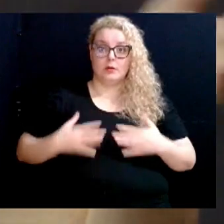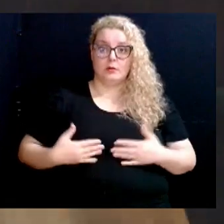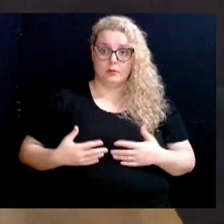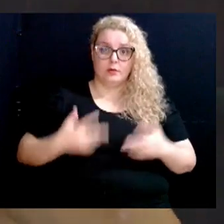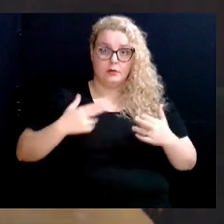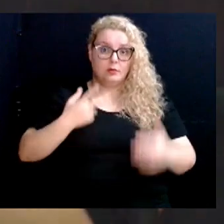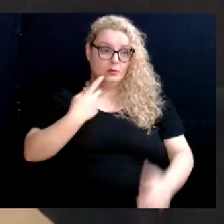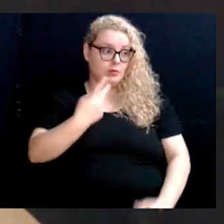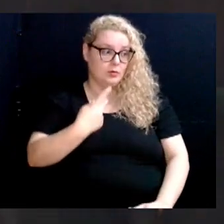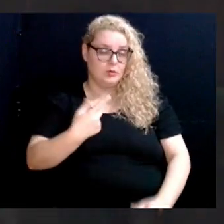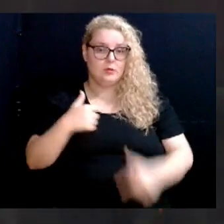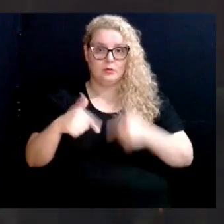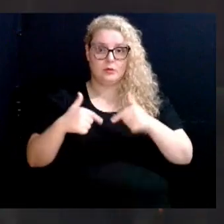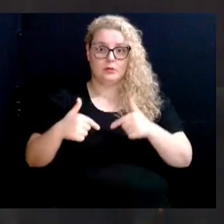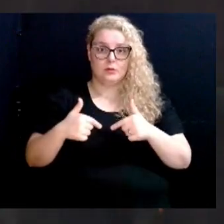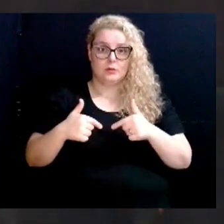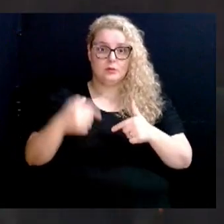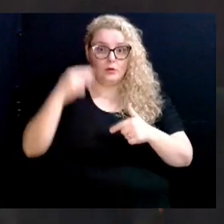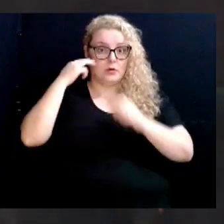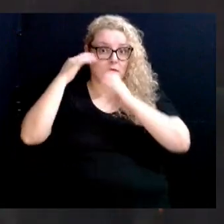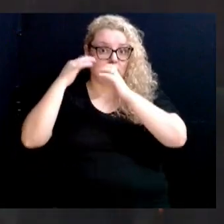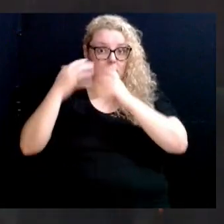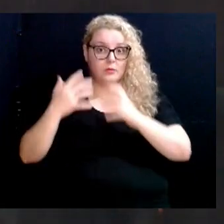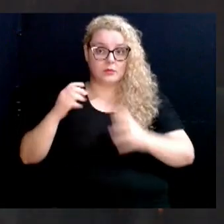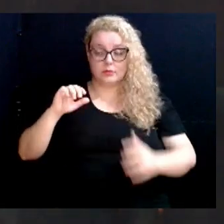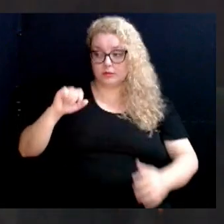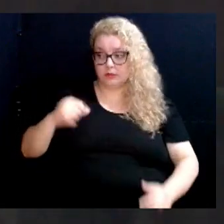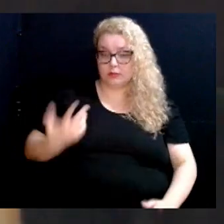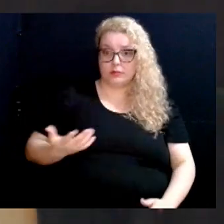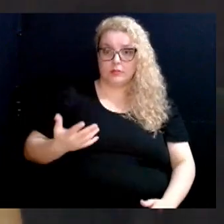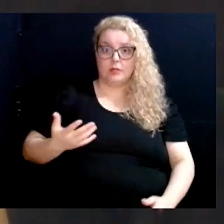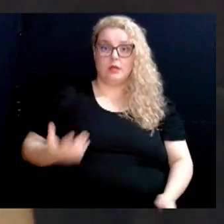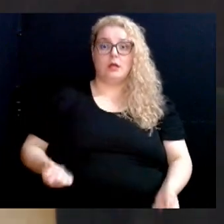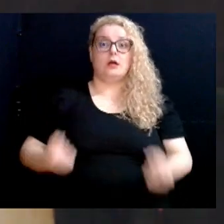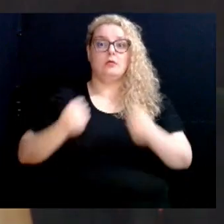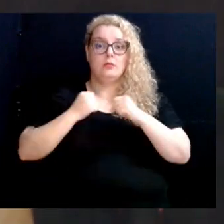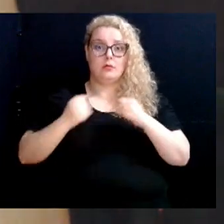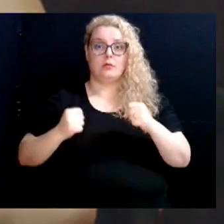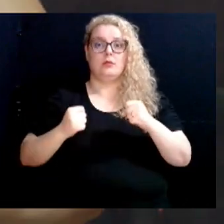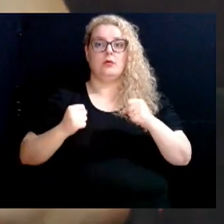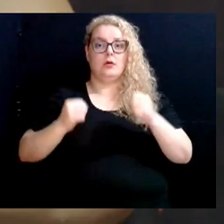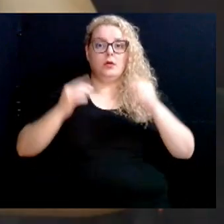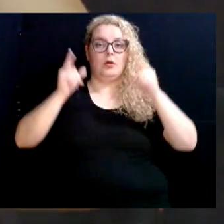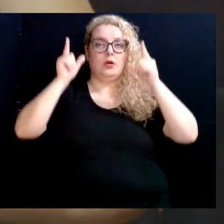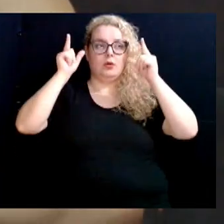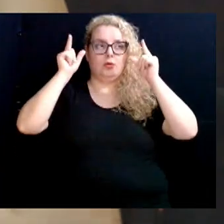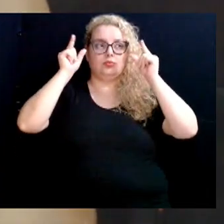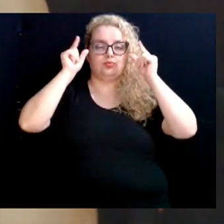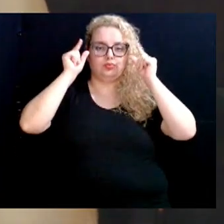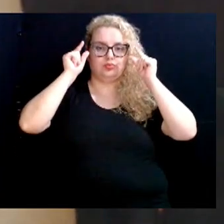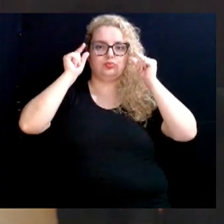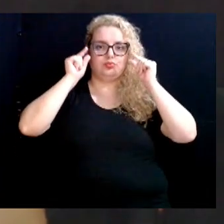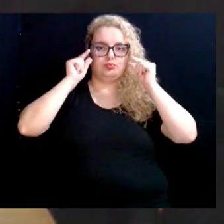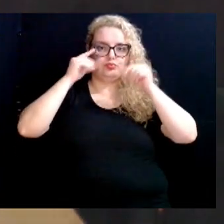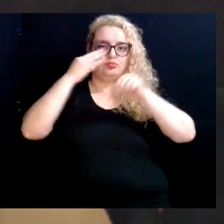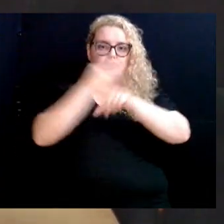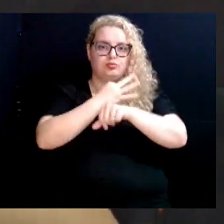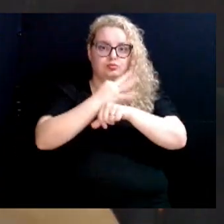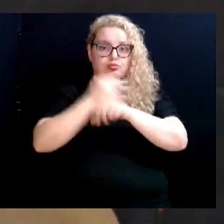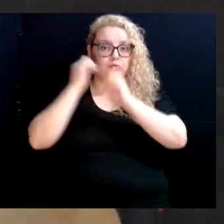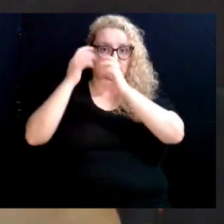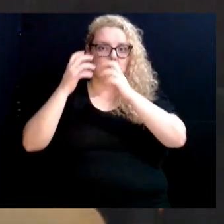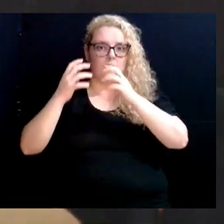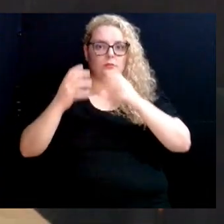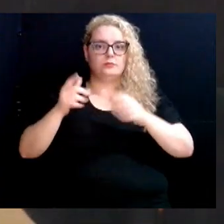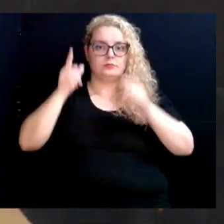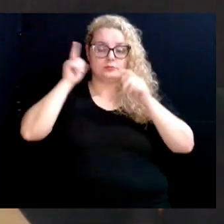gente trabalha com algo muito mental. Sim. A atividade física, ela vai te tirar desse sobrecarga mental e vai conseguir